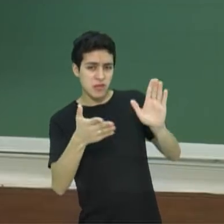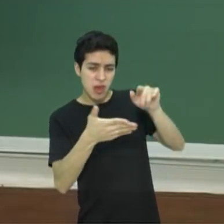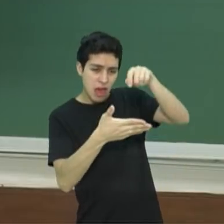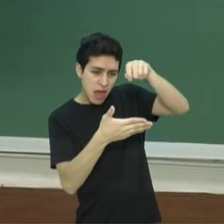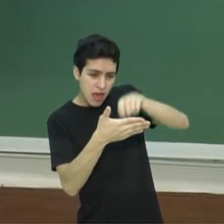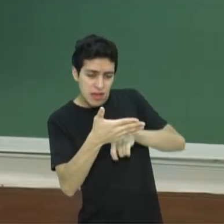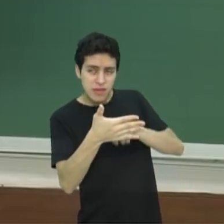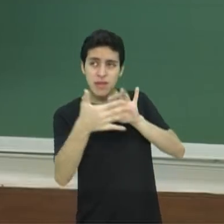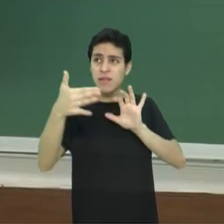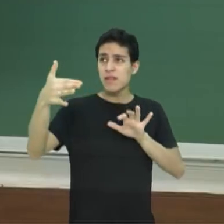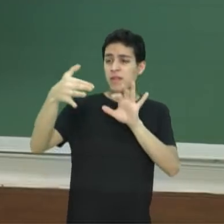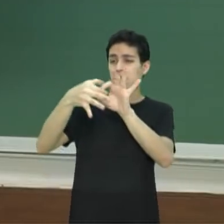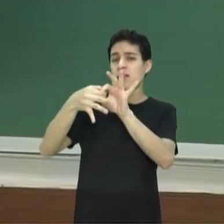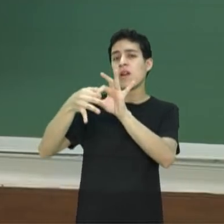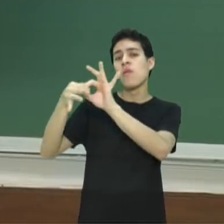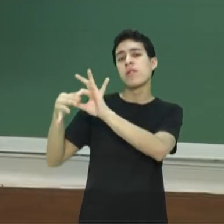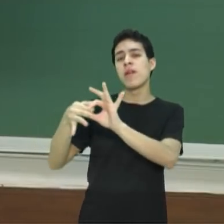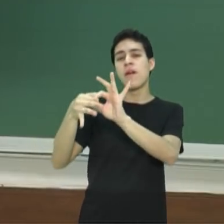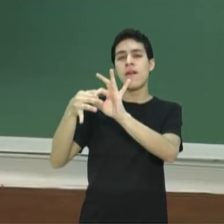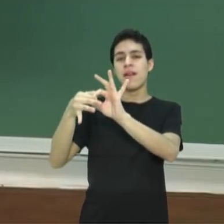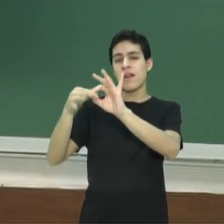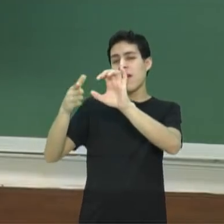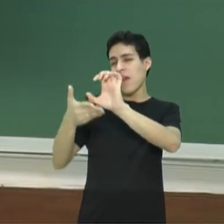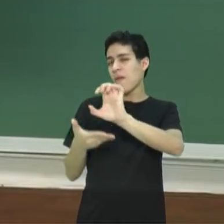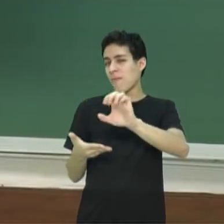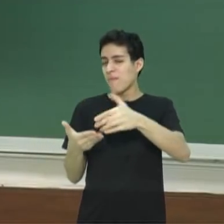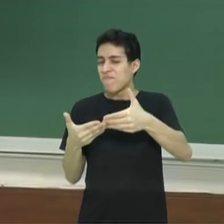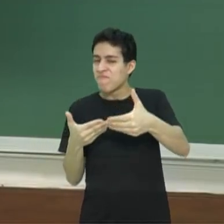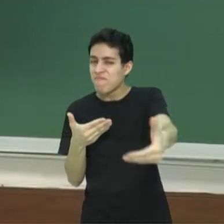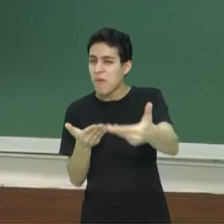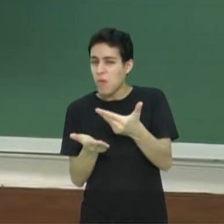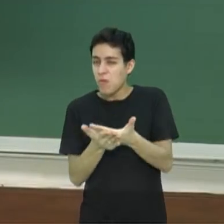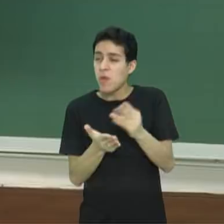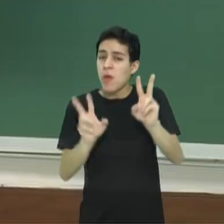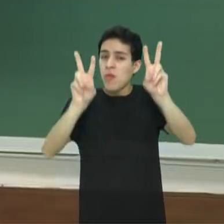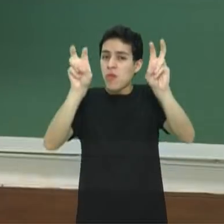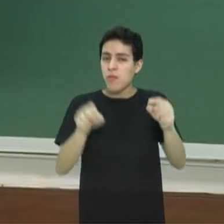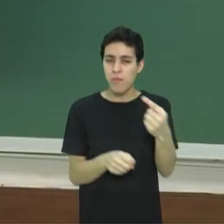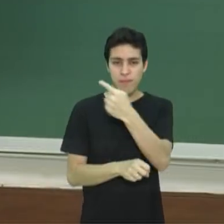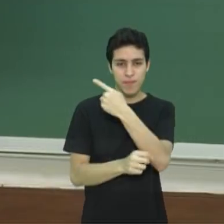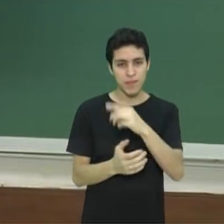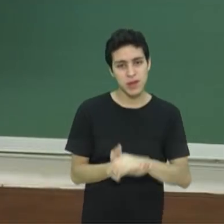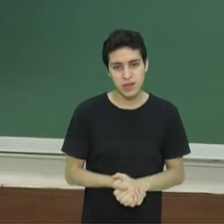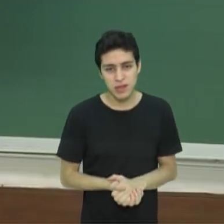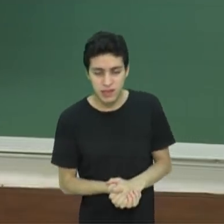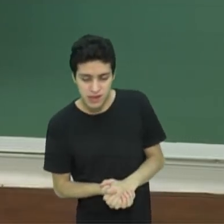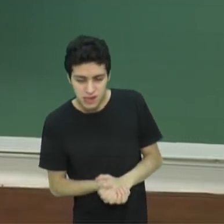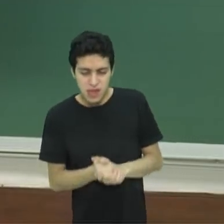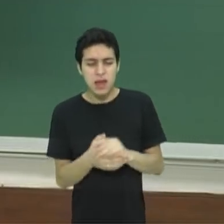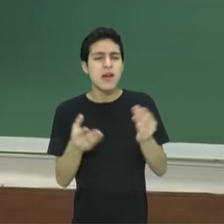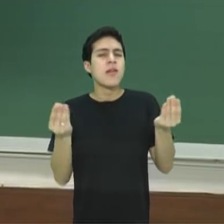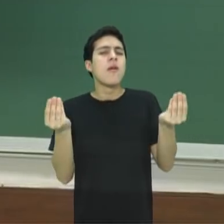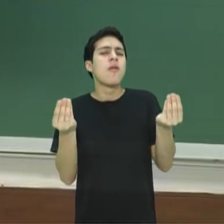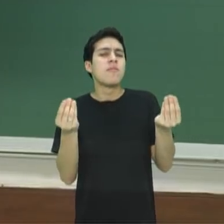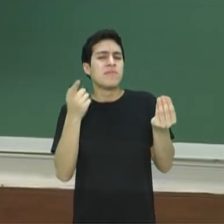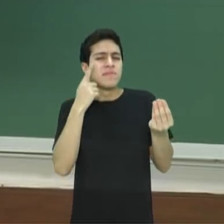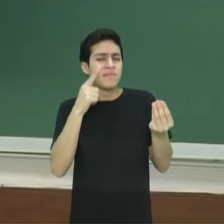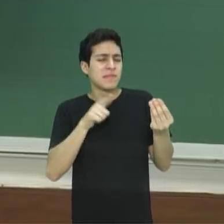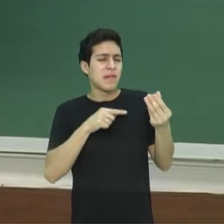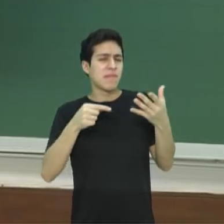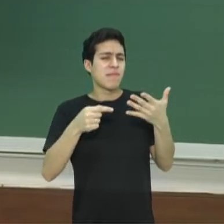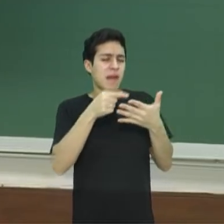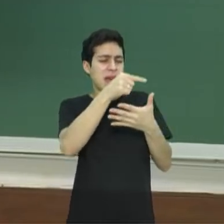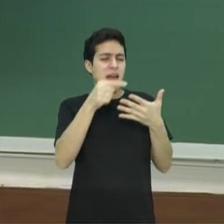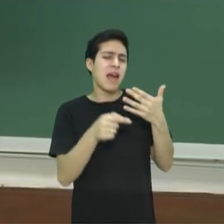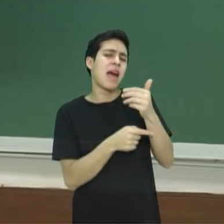acordo aí com a União Europeia, nós vamos ver em aulas mais adiante. Então, vamos em frente lá com os aspectos econômicos. Então,